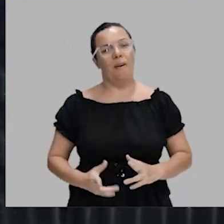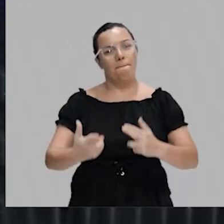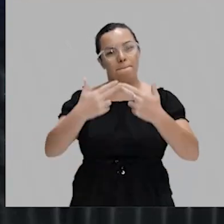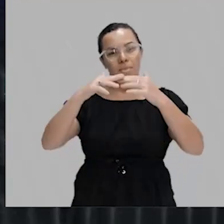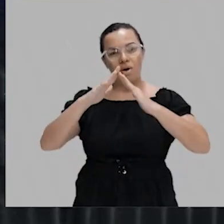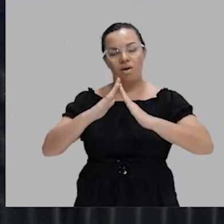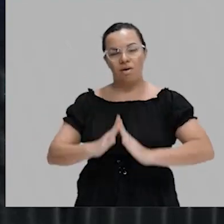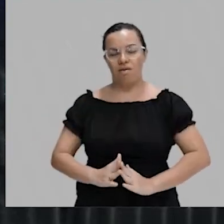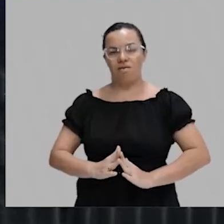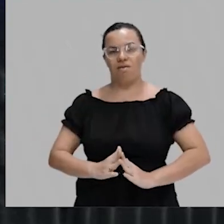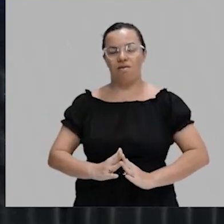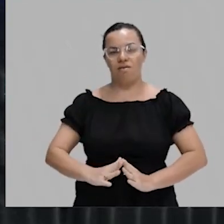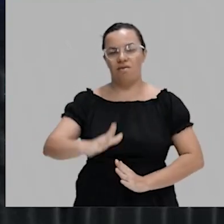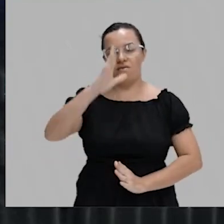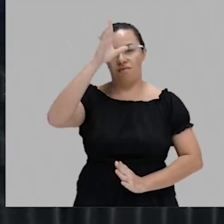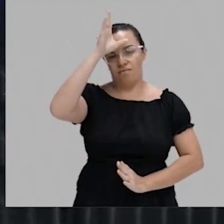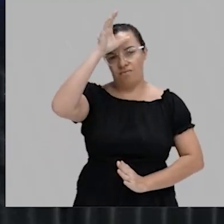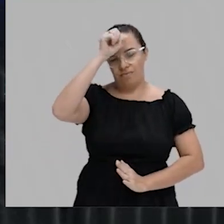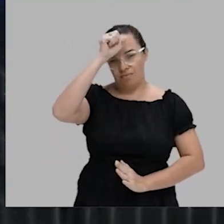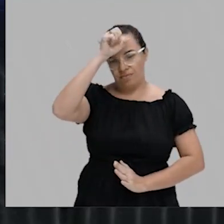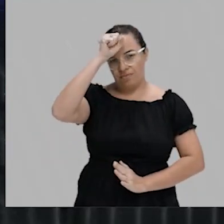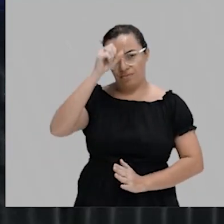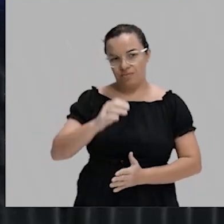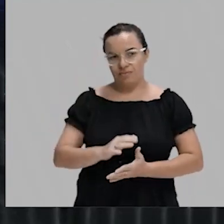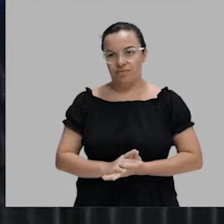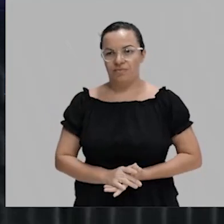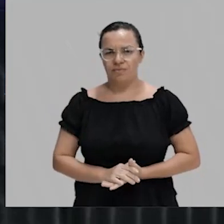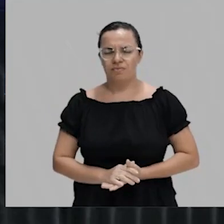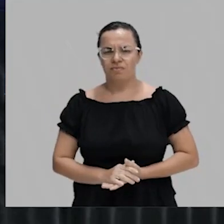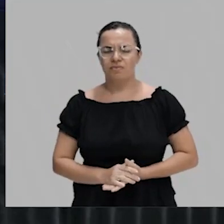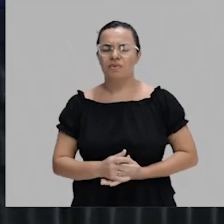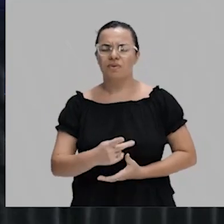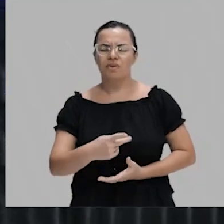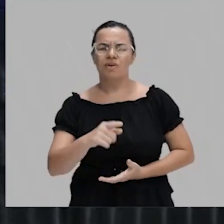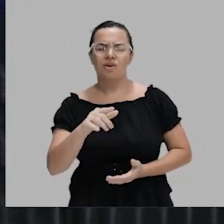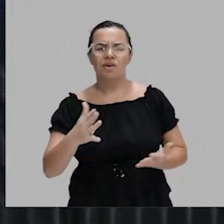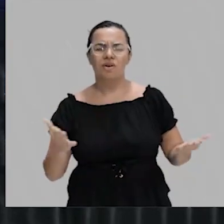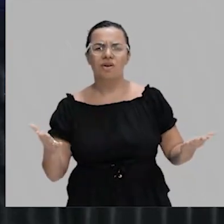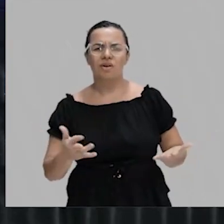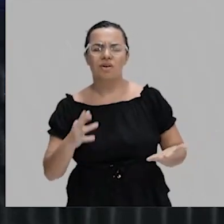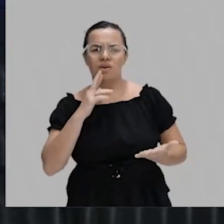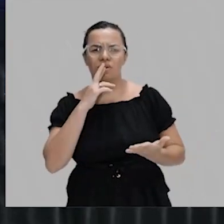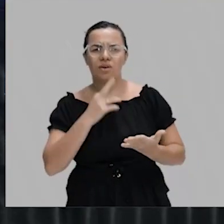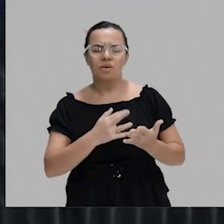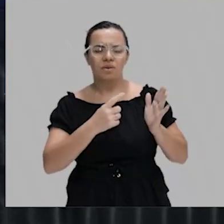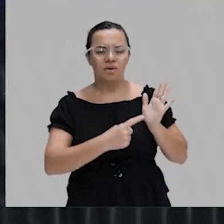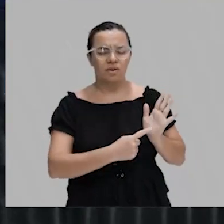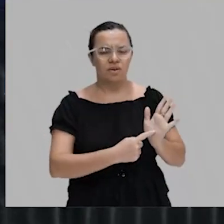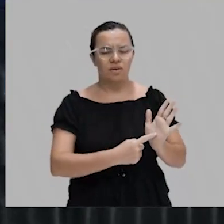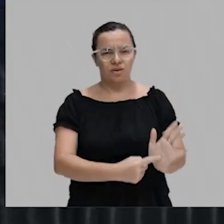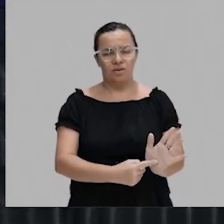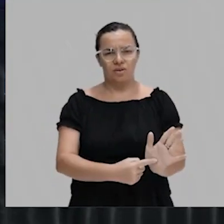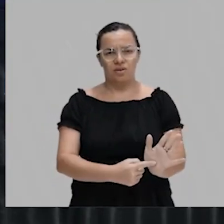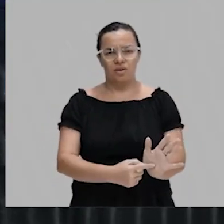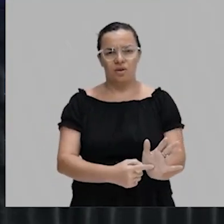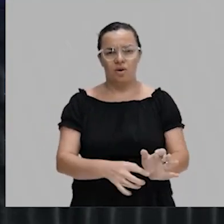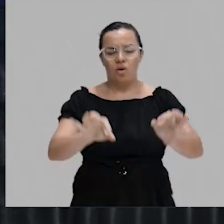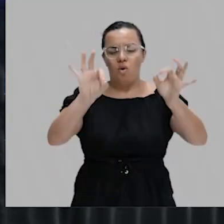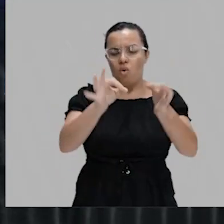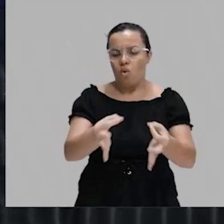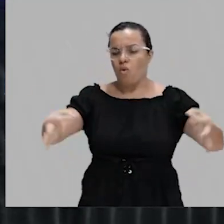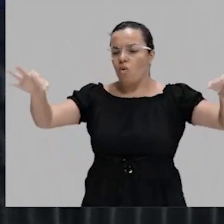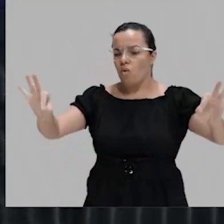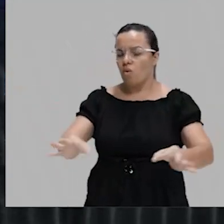Casa Aprendendo. Mas me responde uma coisa. Você já viu alguma apresentação de uma